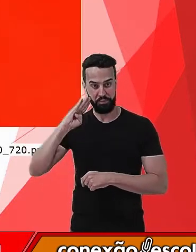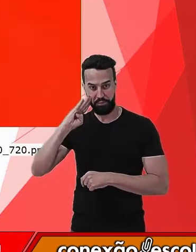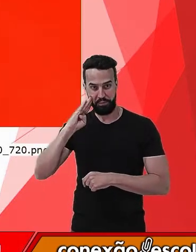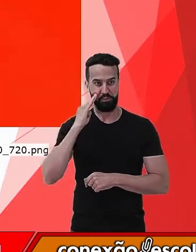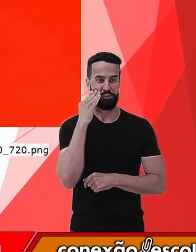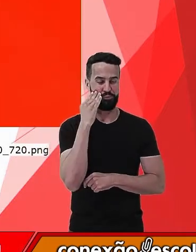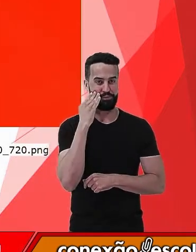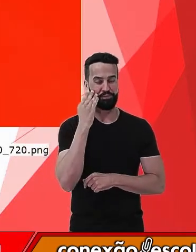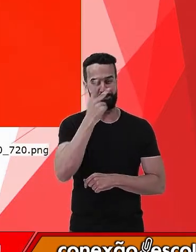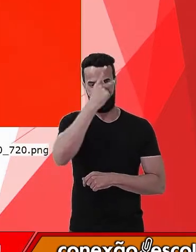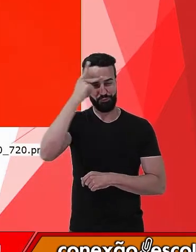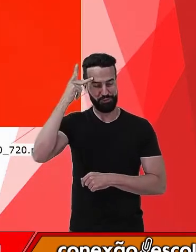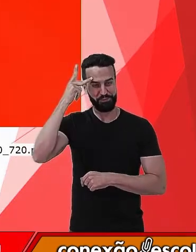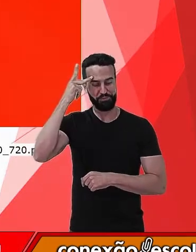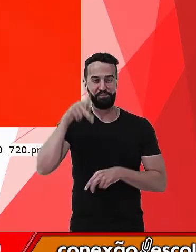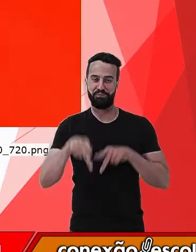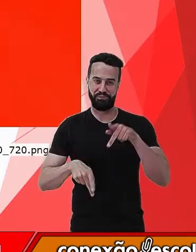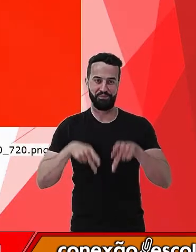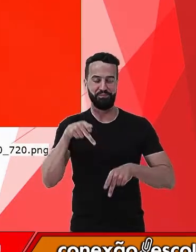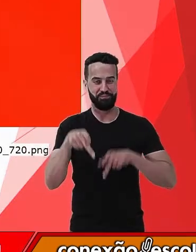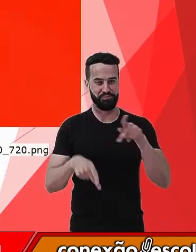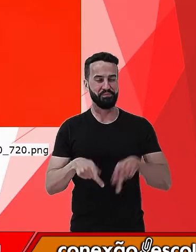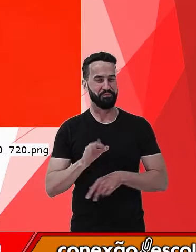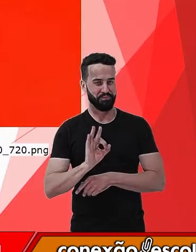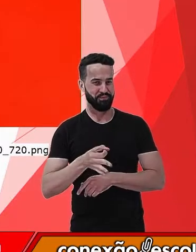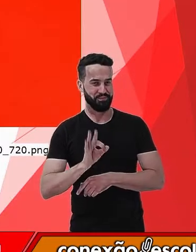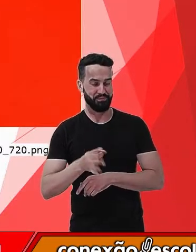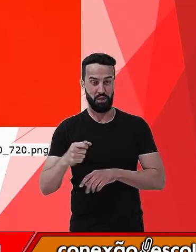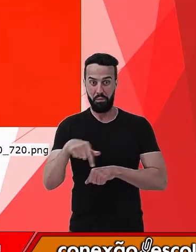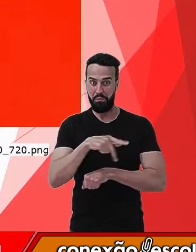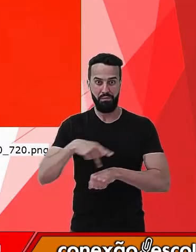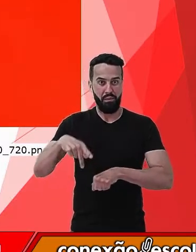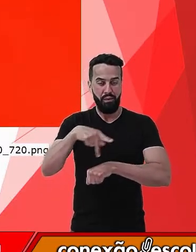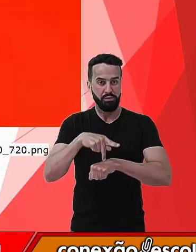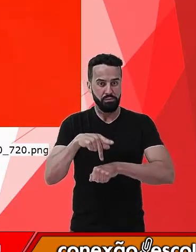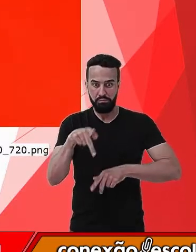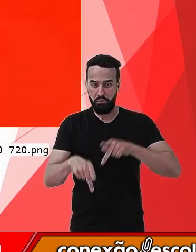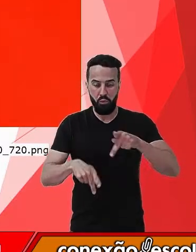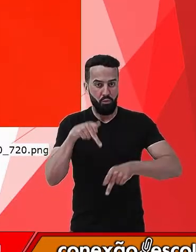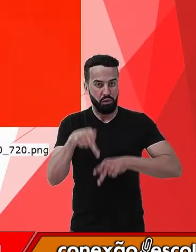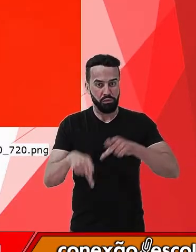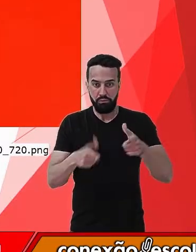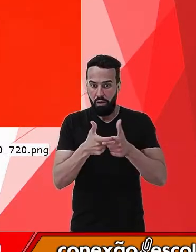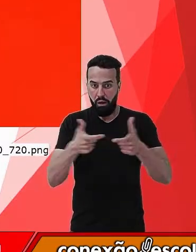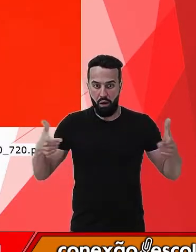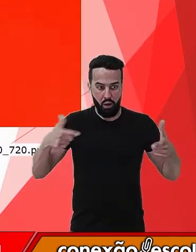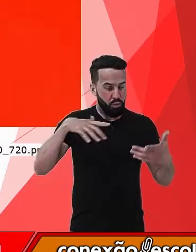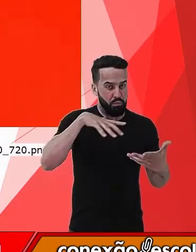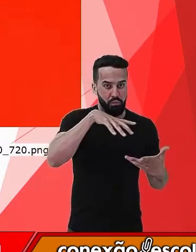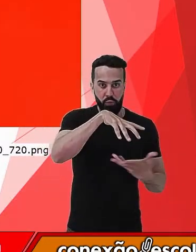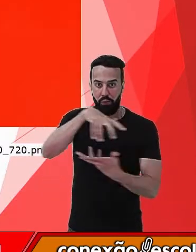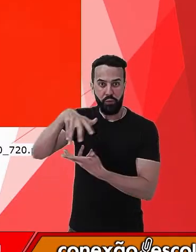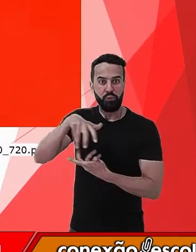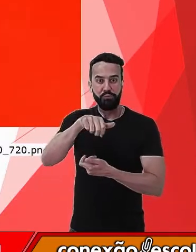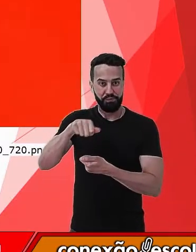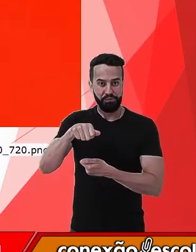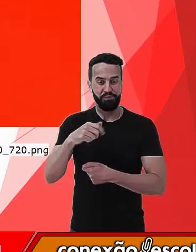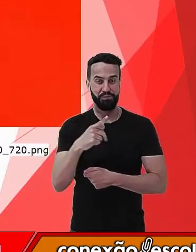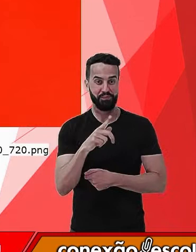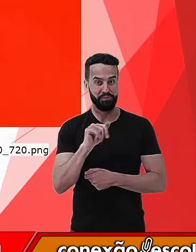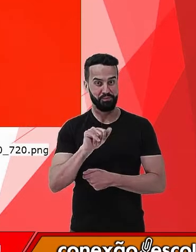H, 8º ano. Mas e aí? Você está achando que esses dois países estão em conflito, estão saindo na porrada, estão brigando? Não